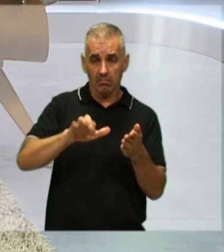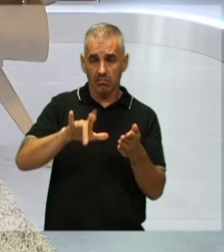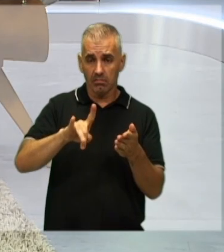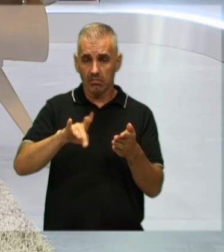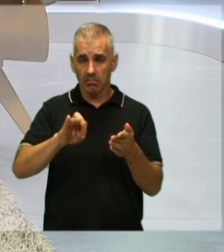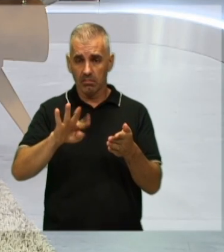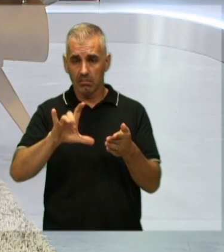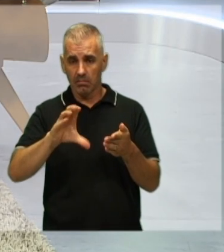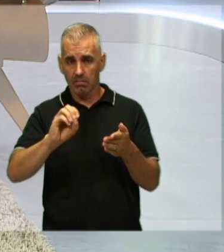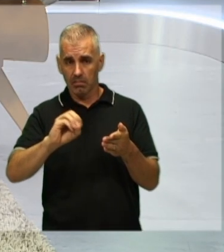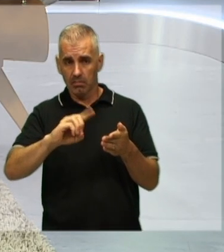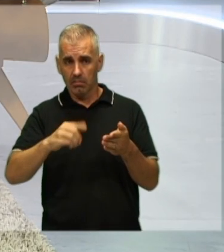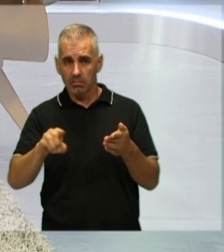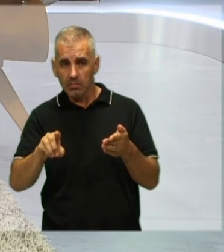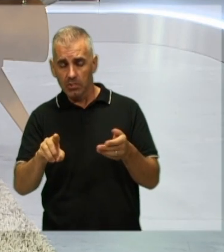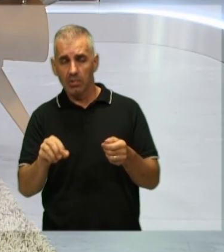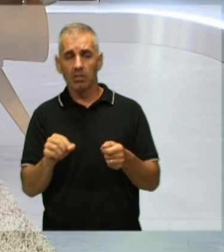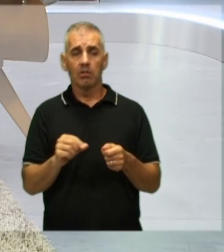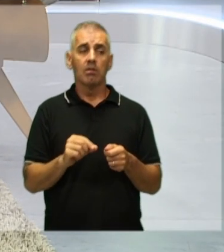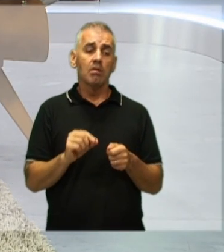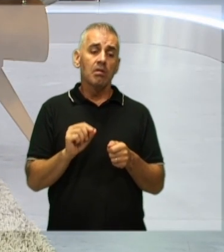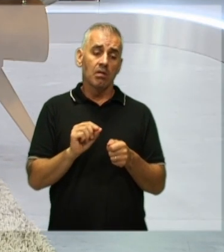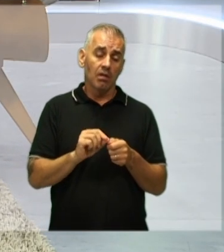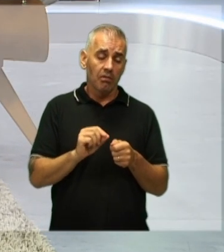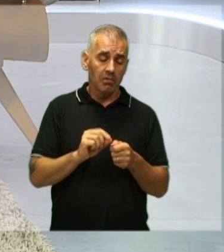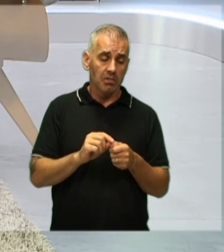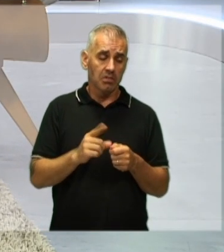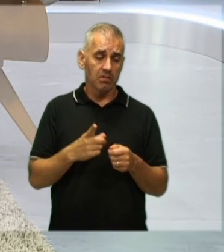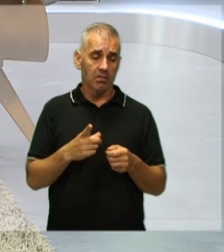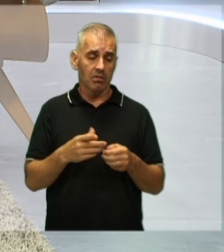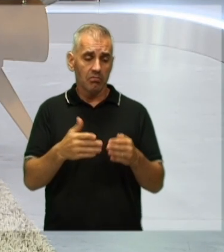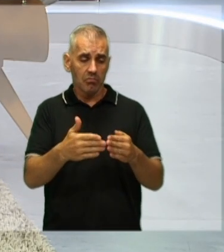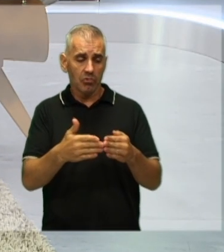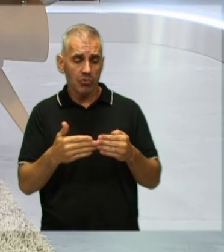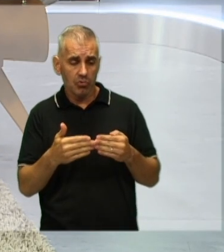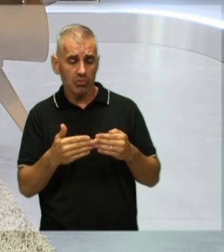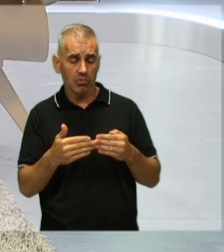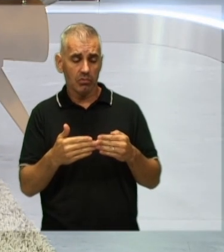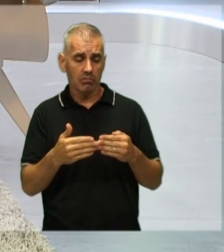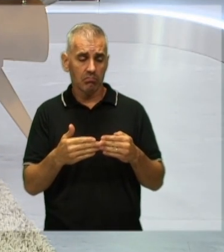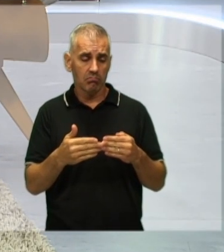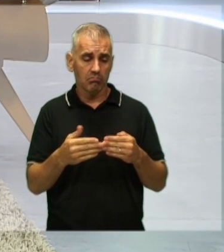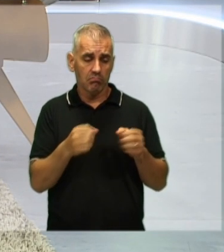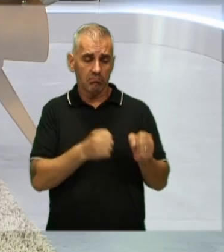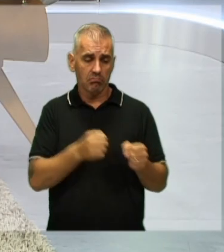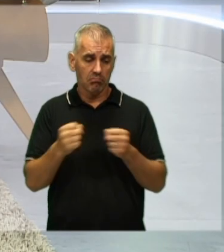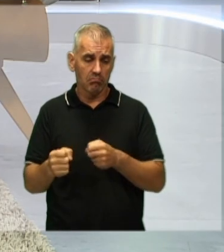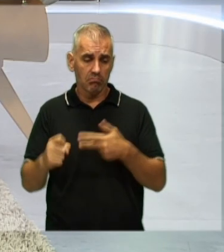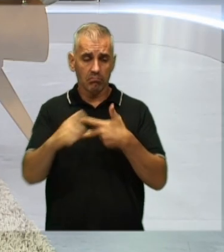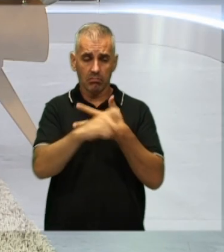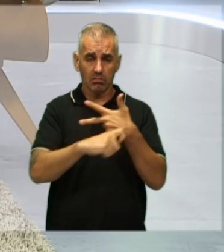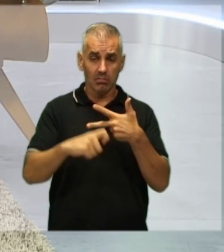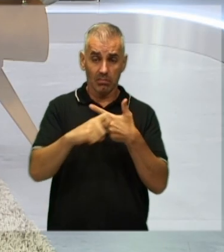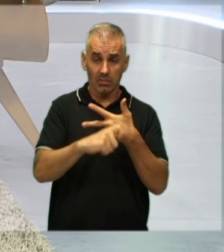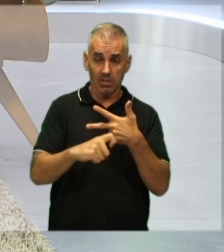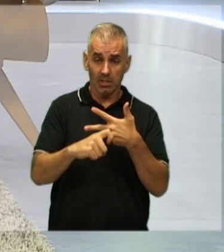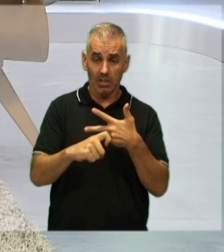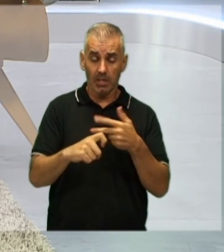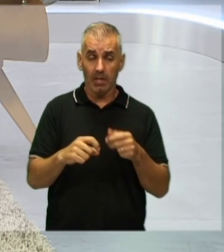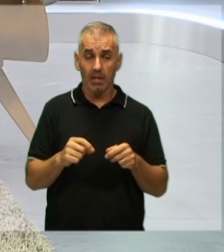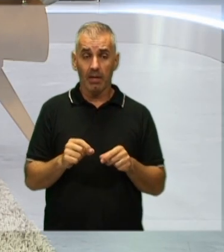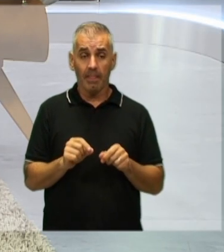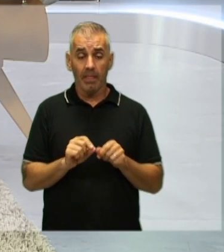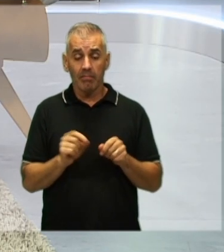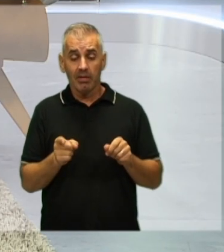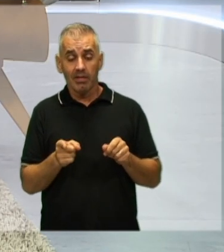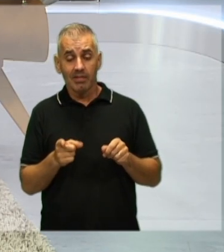de servidores do Poder Direto, do Poder Executivo, mas mesmo assim é de forma acelerada